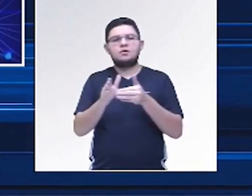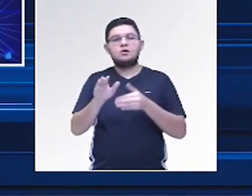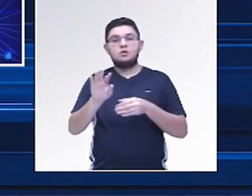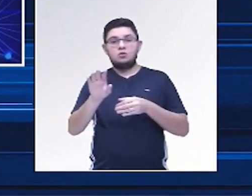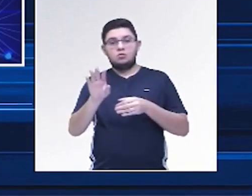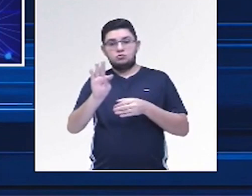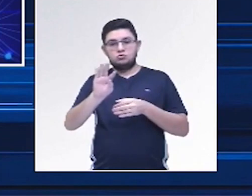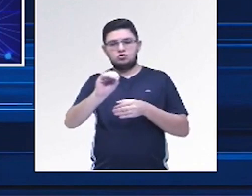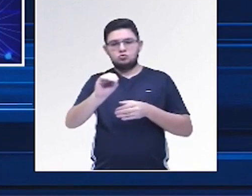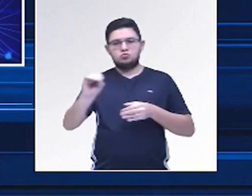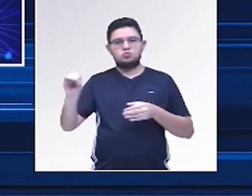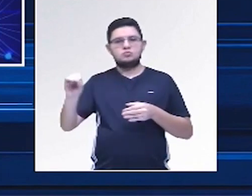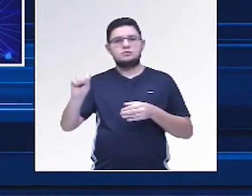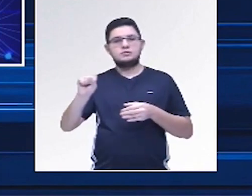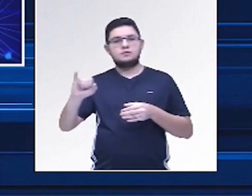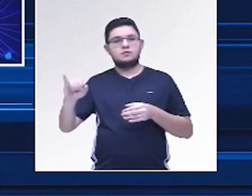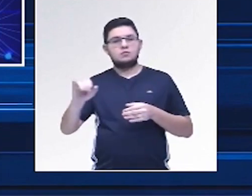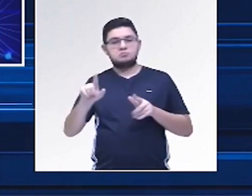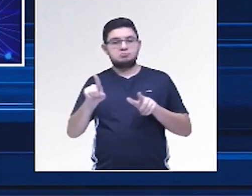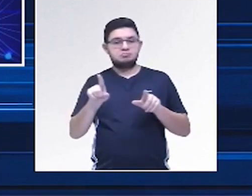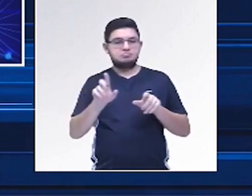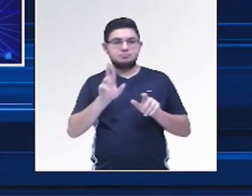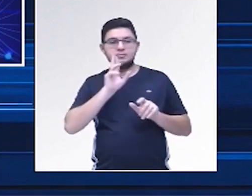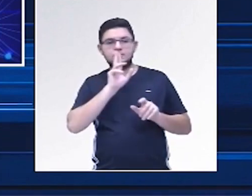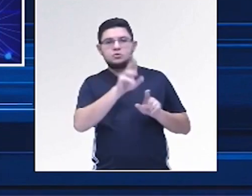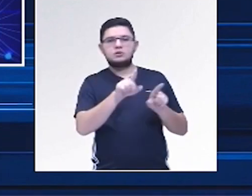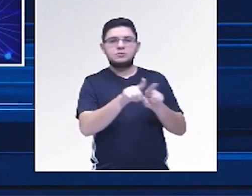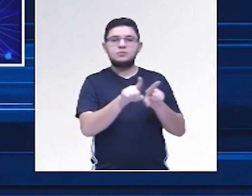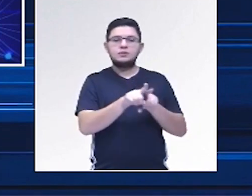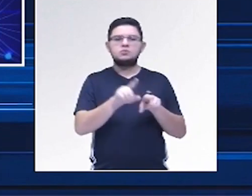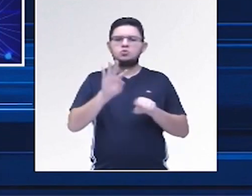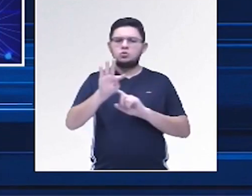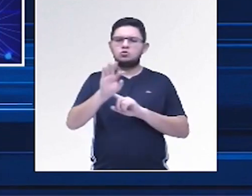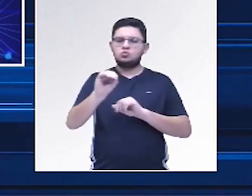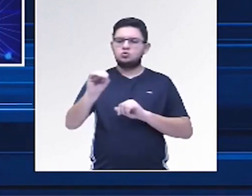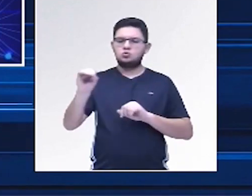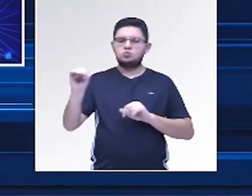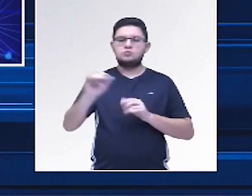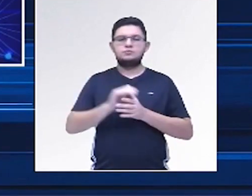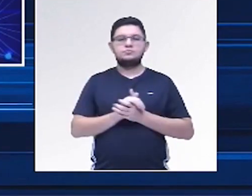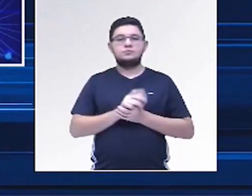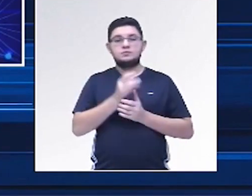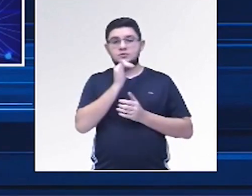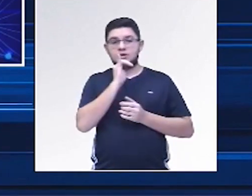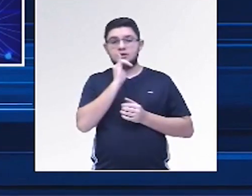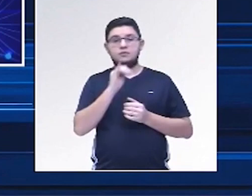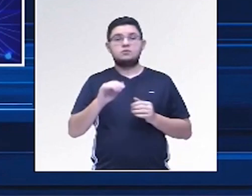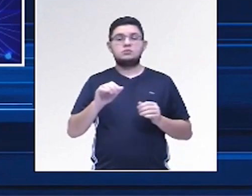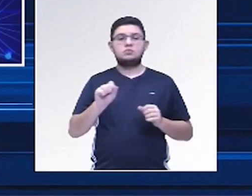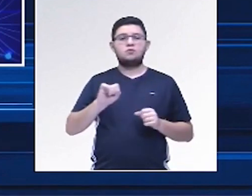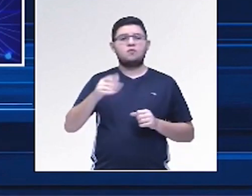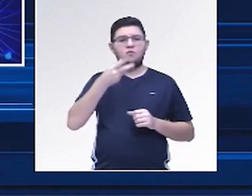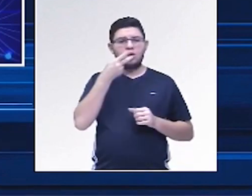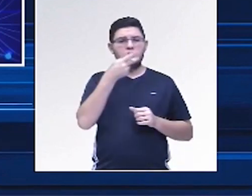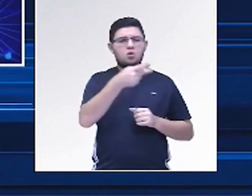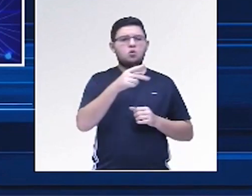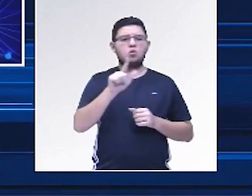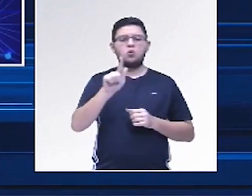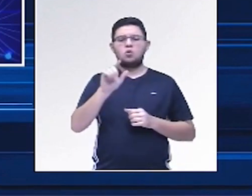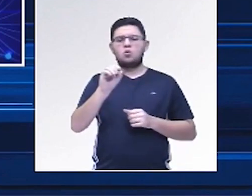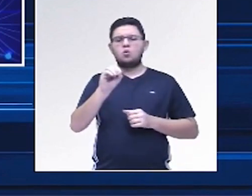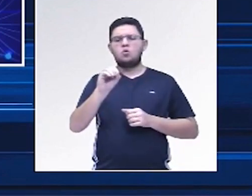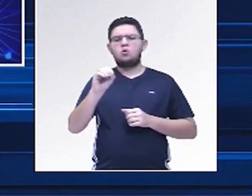outra pessoa. Por exemplo, se eu falar, né, para uma pessoa, good to meet you, Eduardo. E o Eduardo vai falar o que para